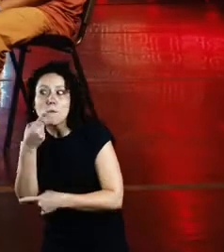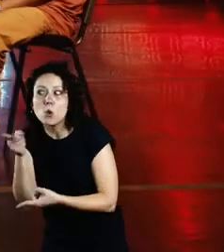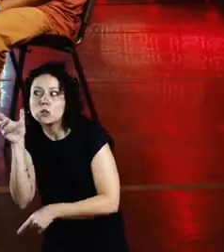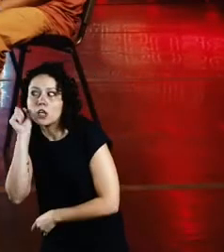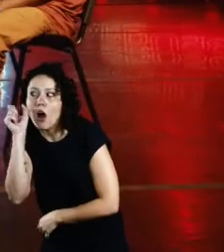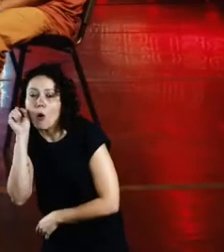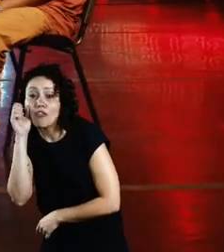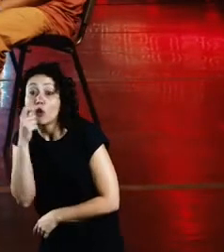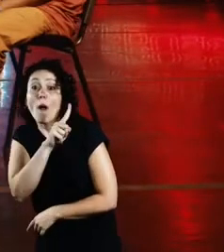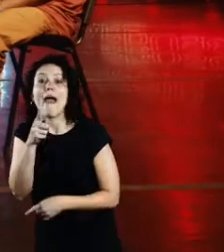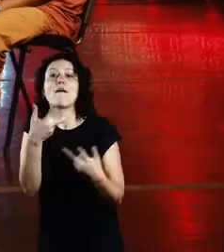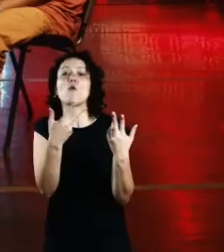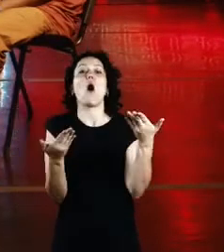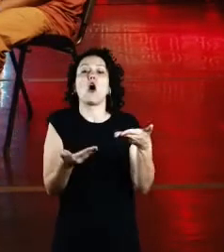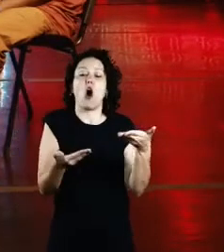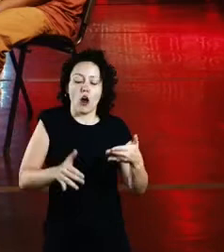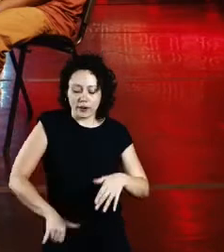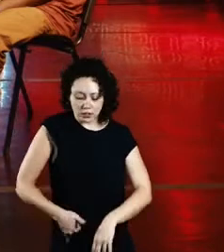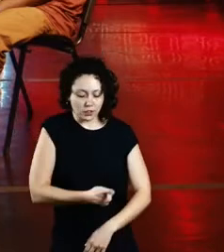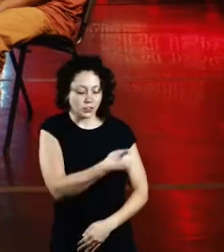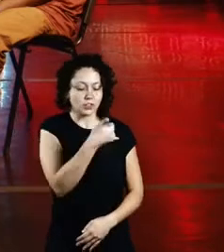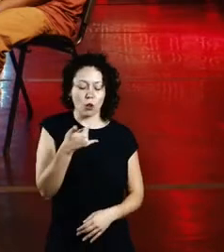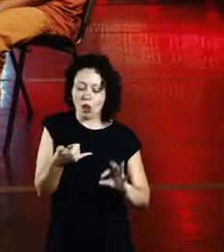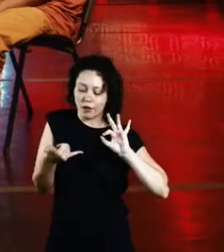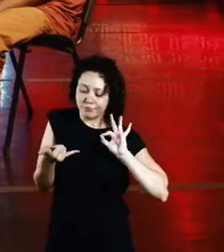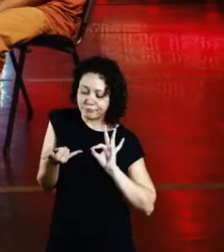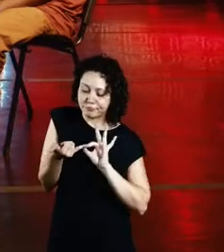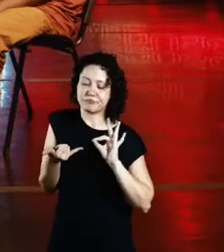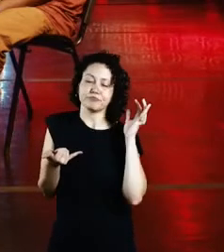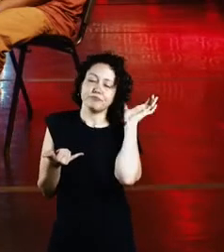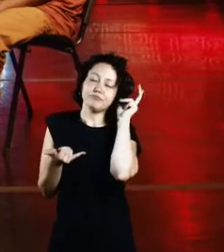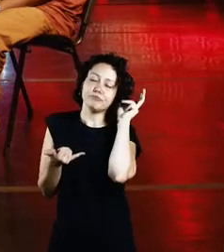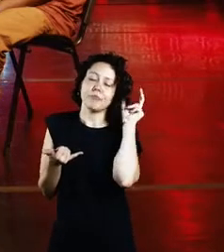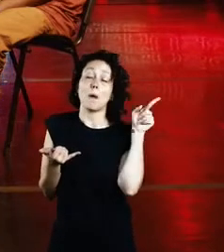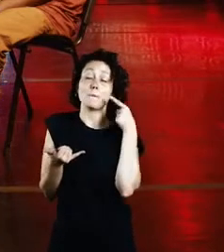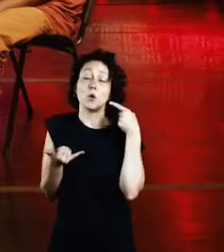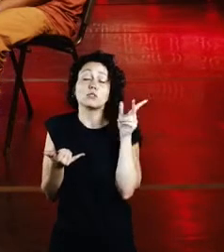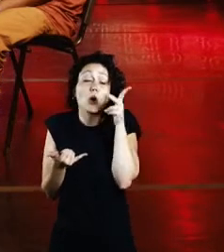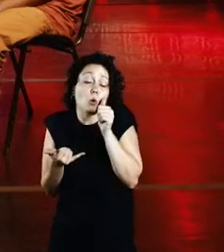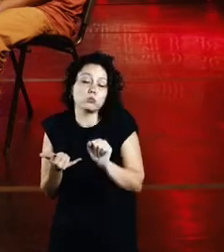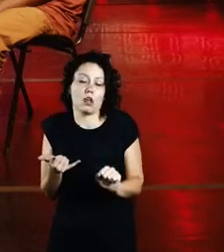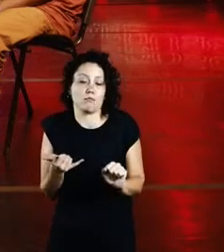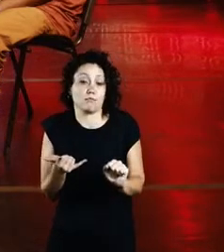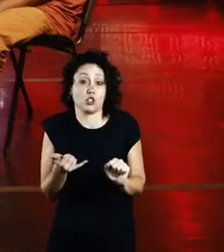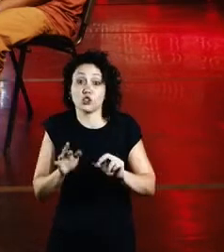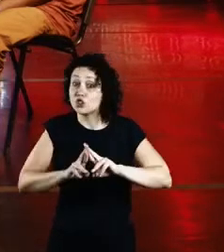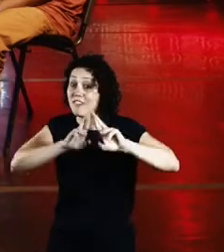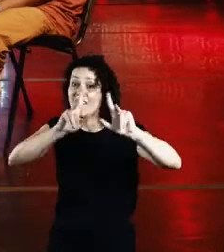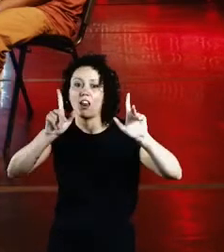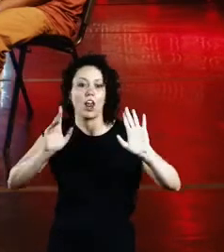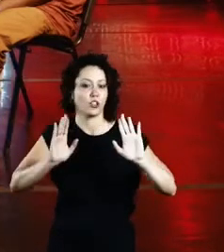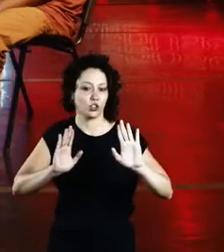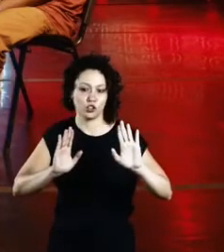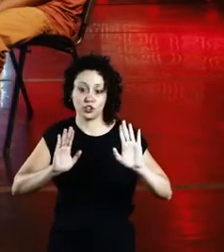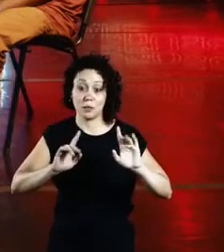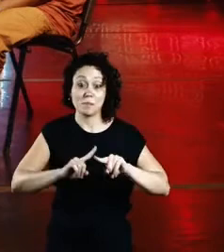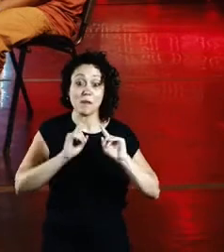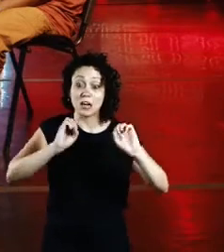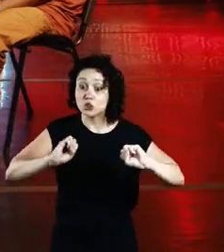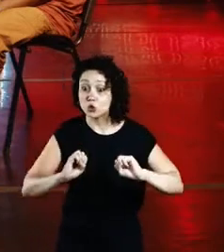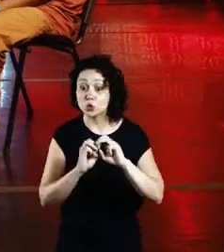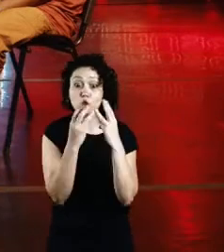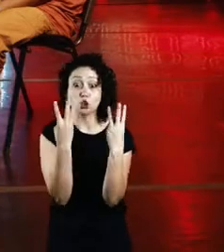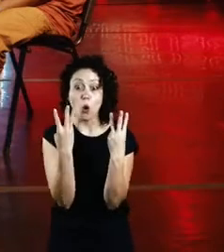Reginaldo me vendeu no sábado. Só no sábado, você só ia ouvir a música uma vez. E a hora que você ouvia,